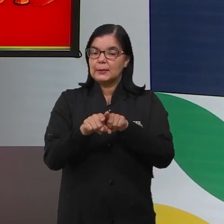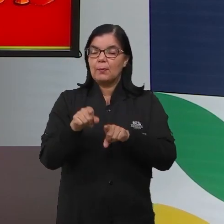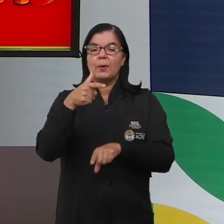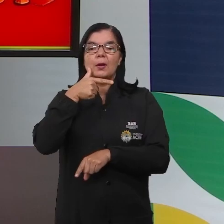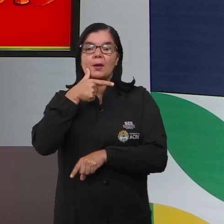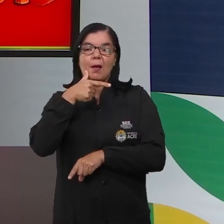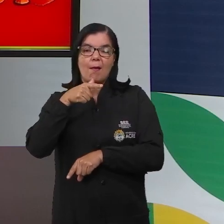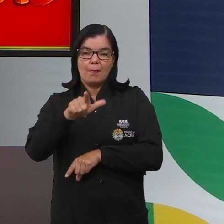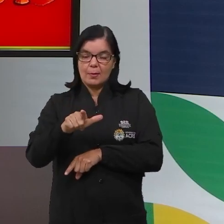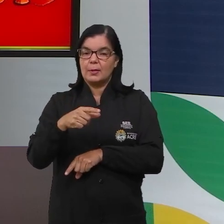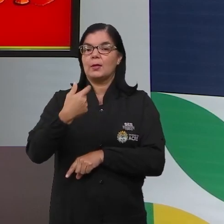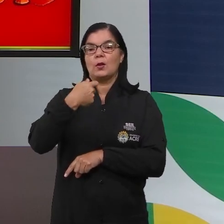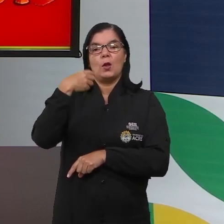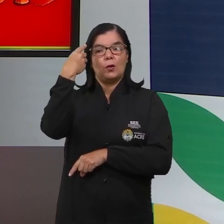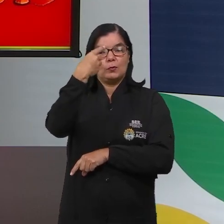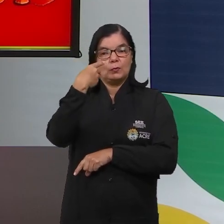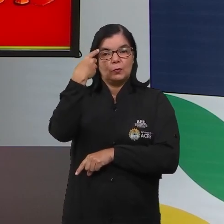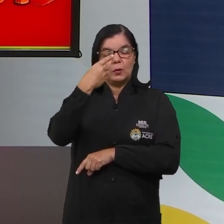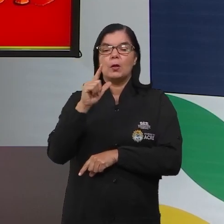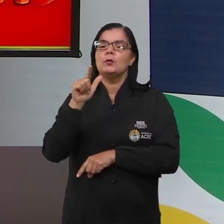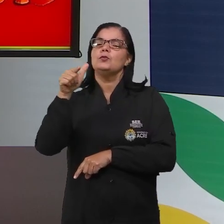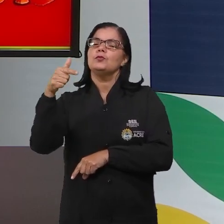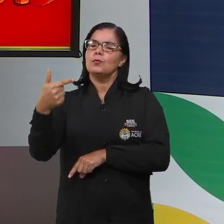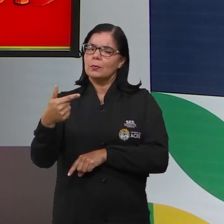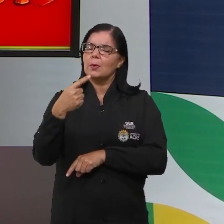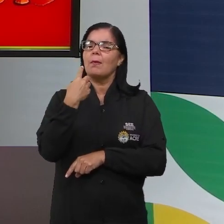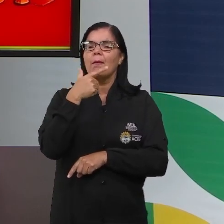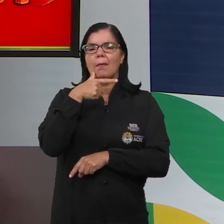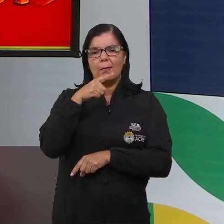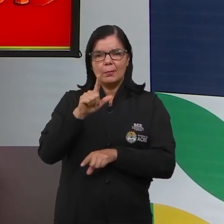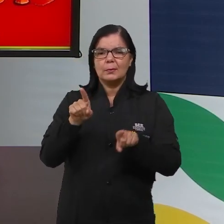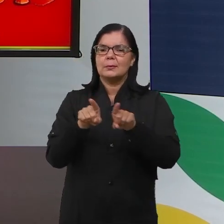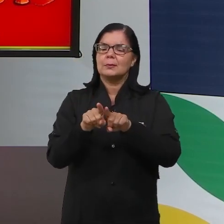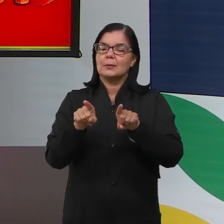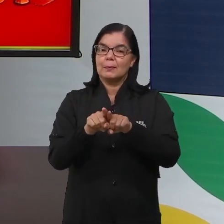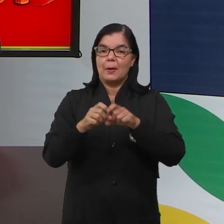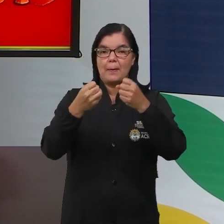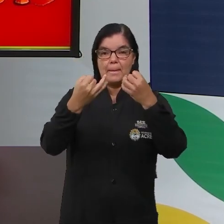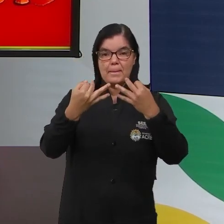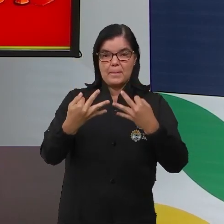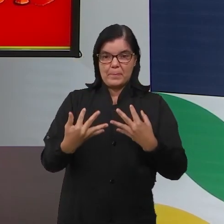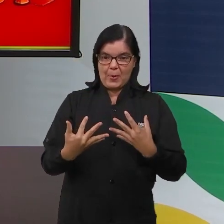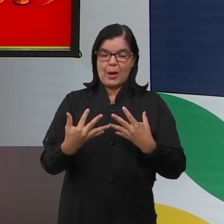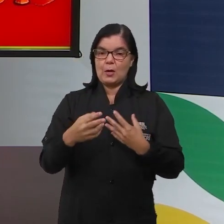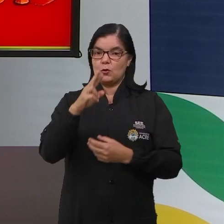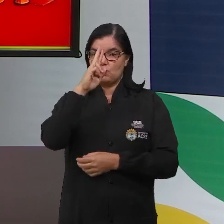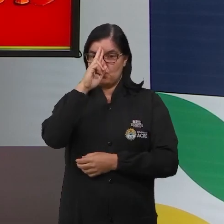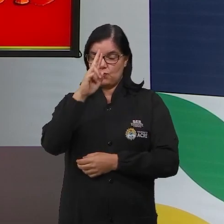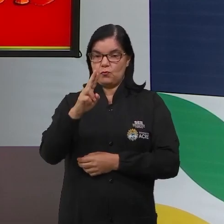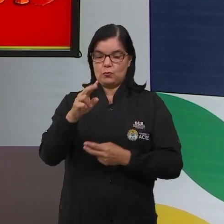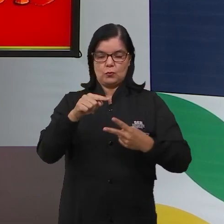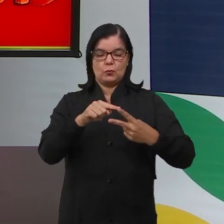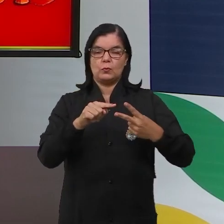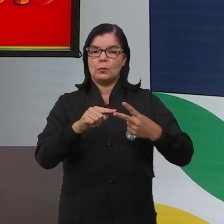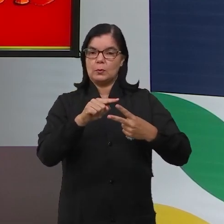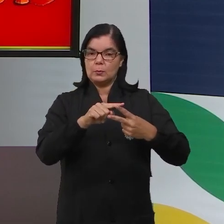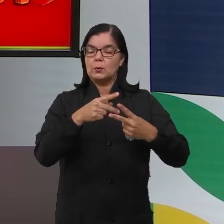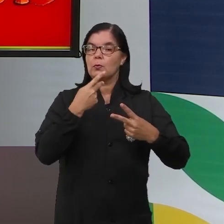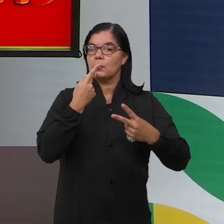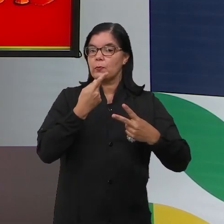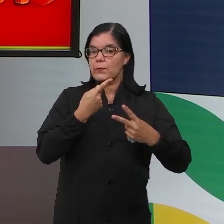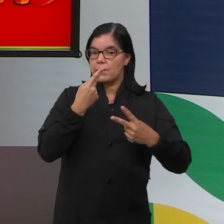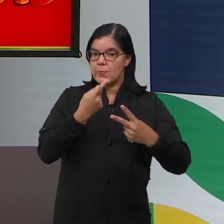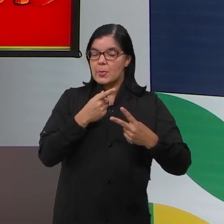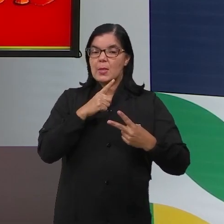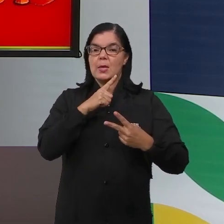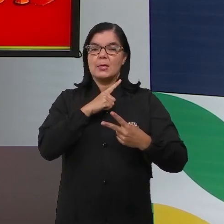língua espanhola. Acontece de outros idiomas? Claro que acontece, só que aqui a gente está vindo com carro-chefe de idiomas muito falados, que